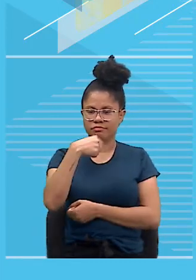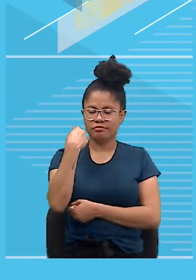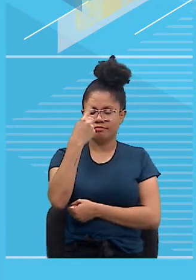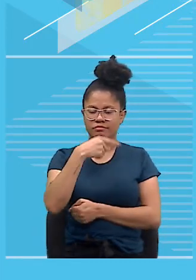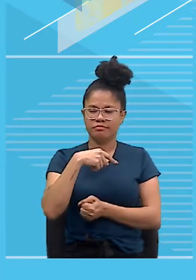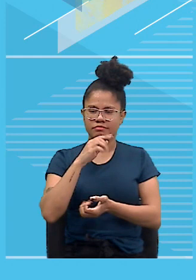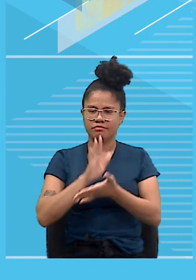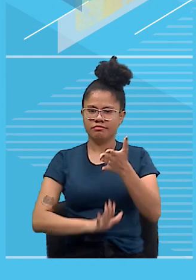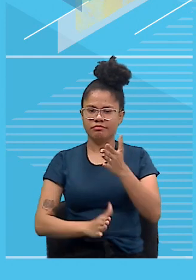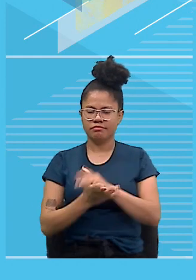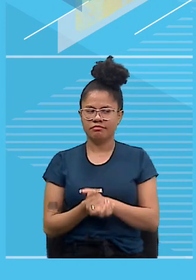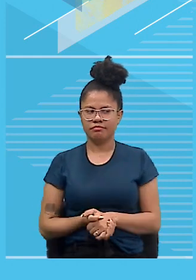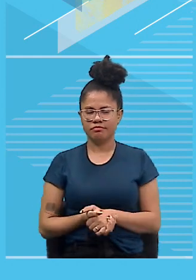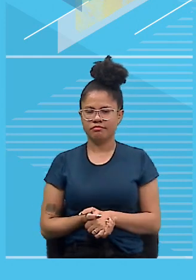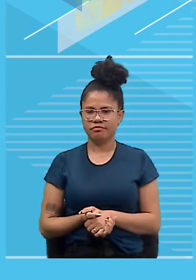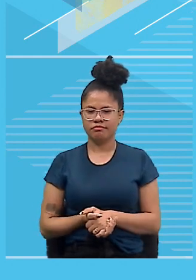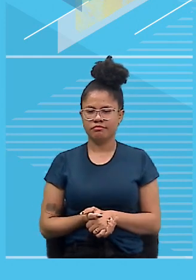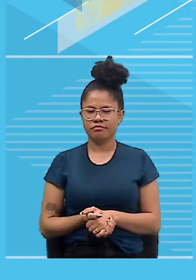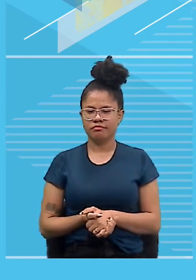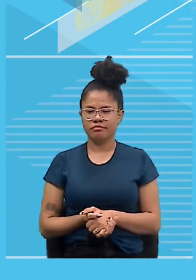da minha vó Lobão monstro